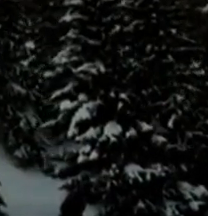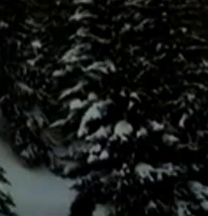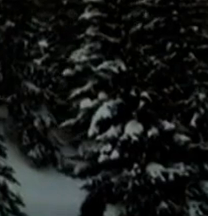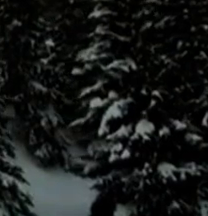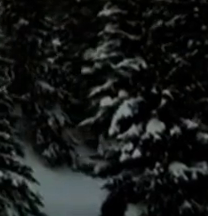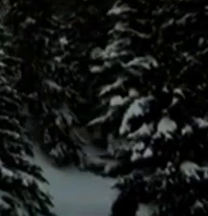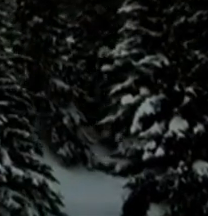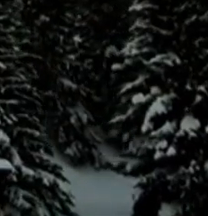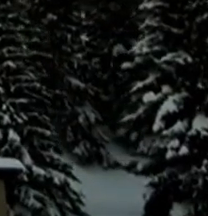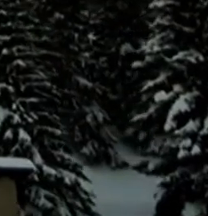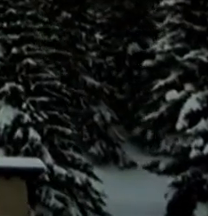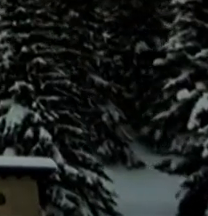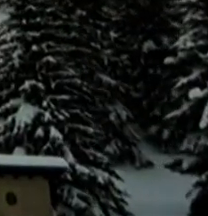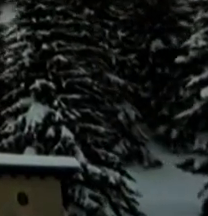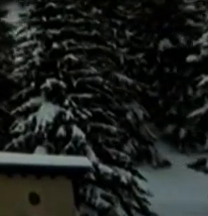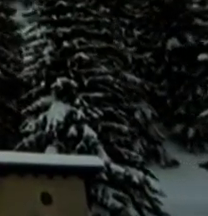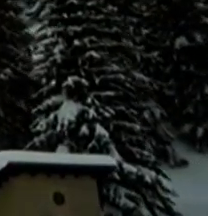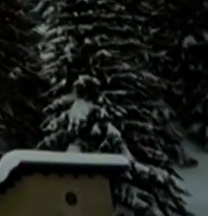Música